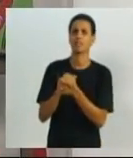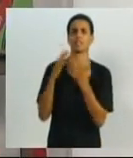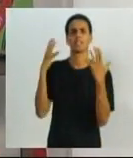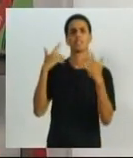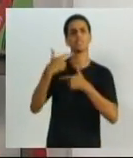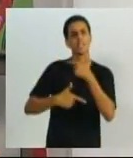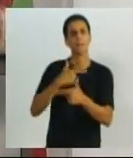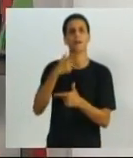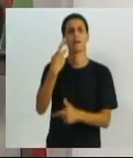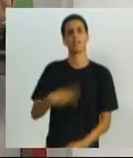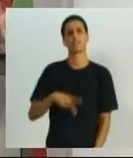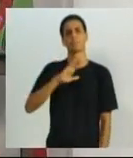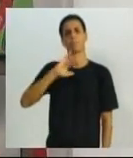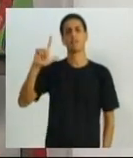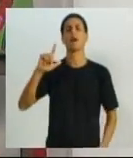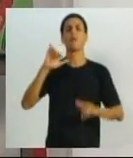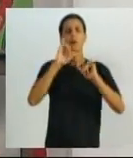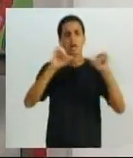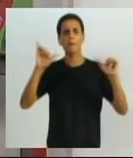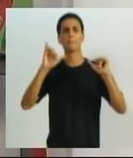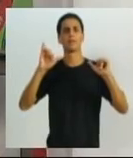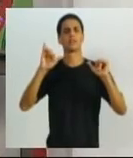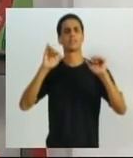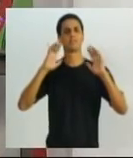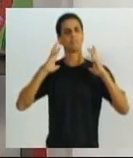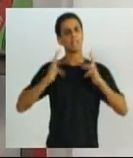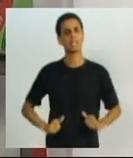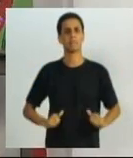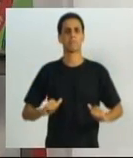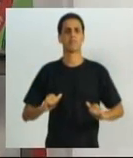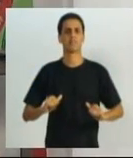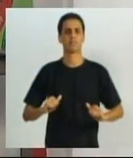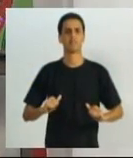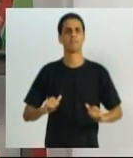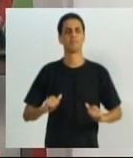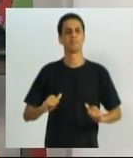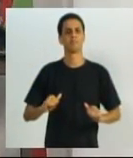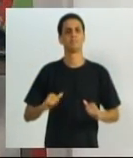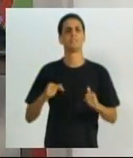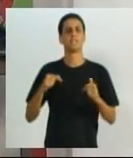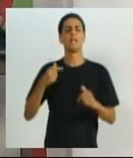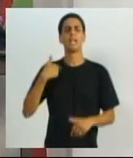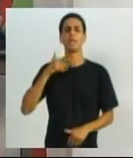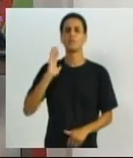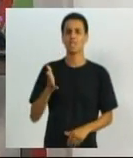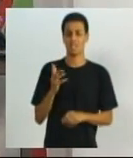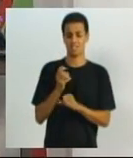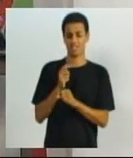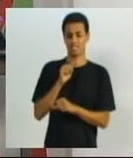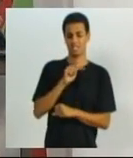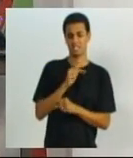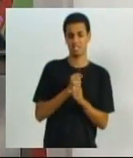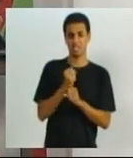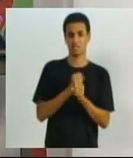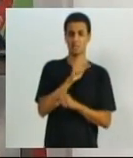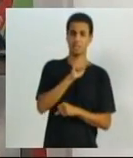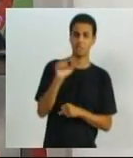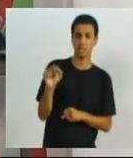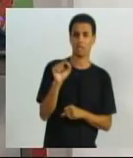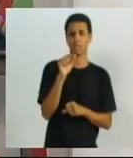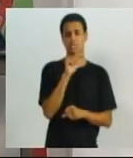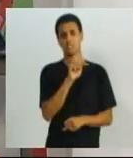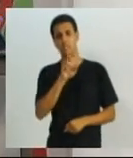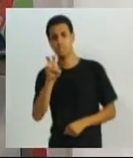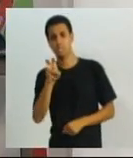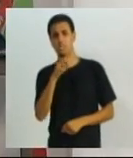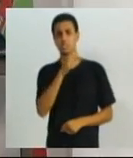uma campanha pura e sadia. Eu venho, Vanderlei, desde 70, 75, 79